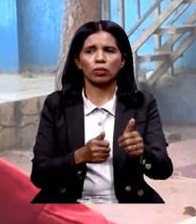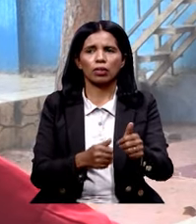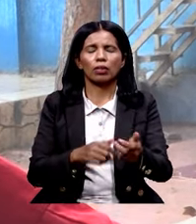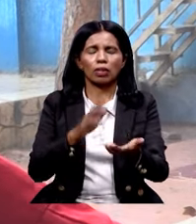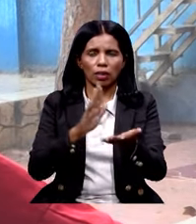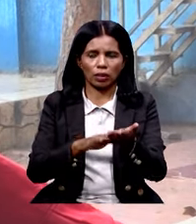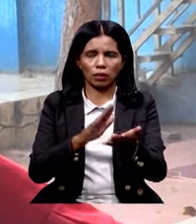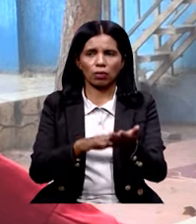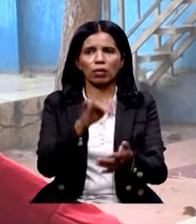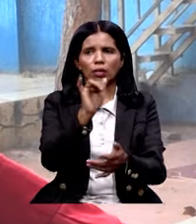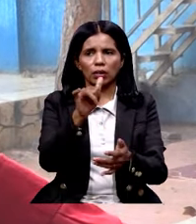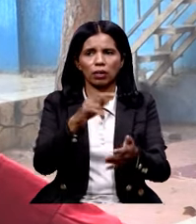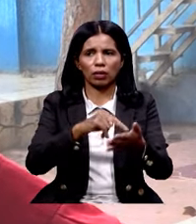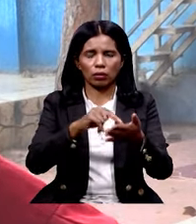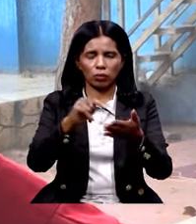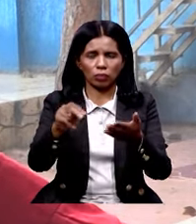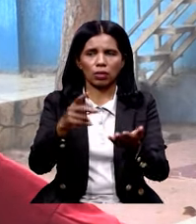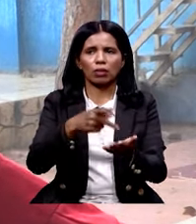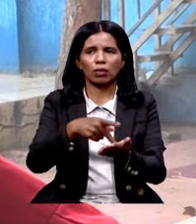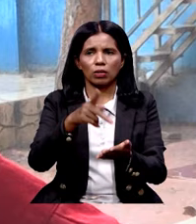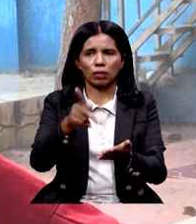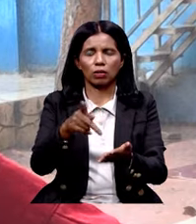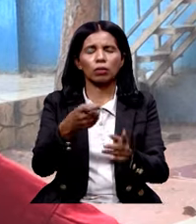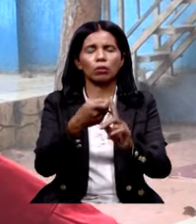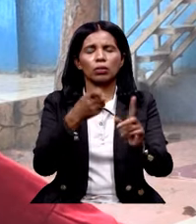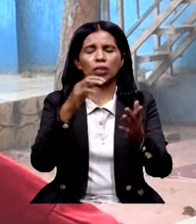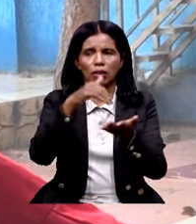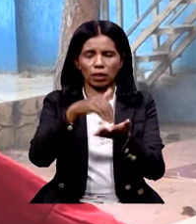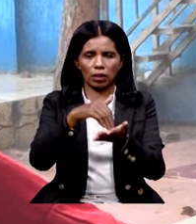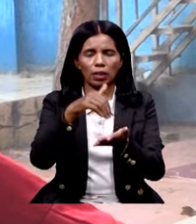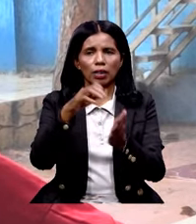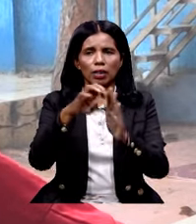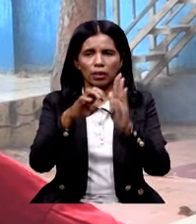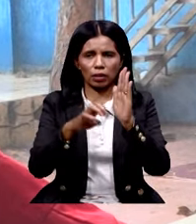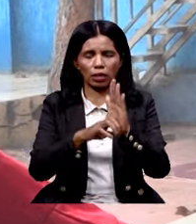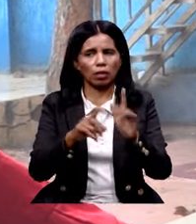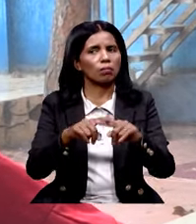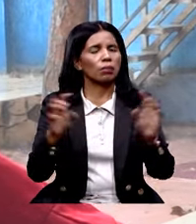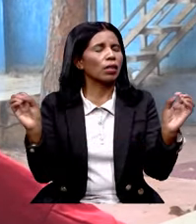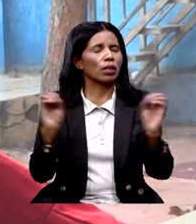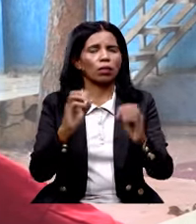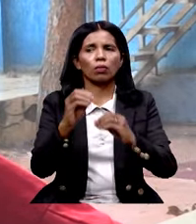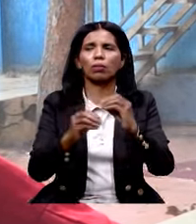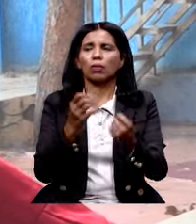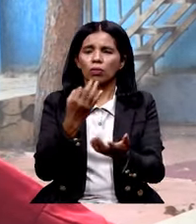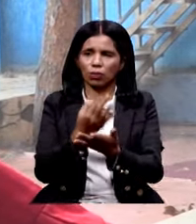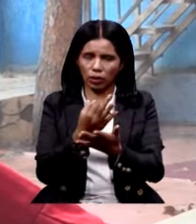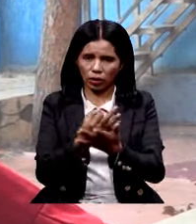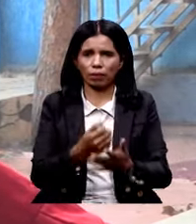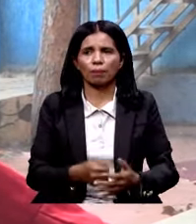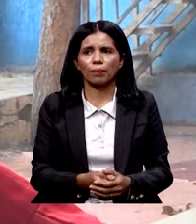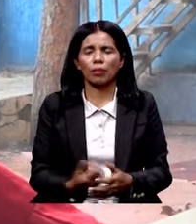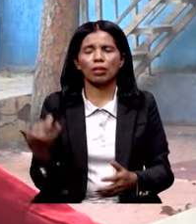Escola concorra número compensação do estado, mai be laos que estão osan.